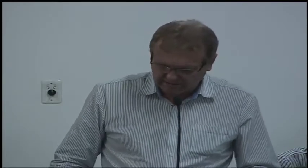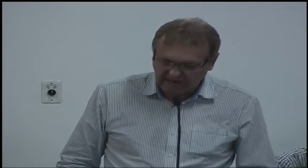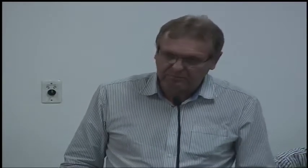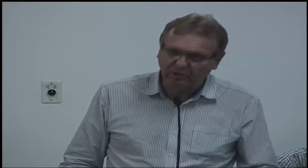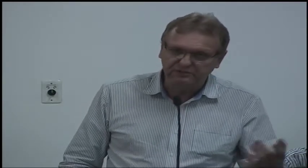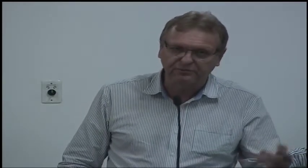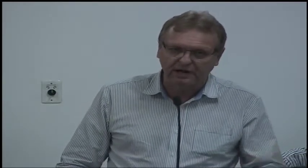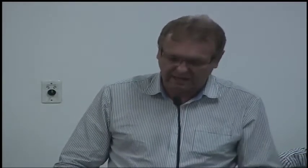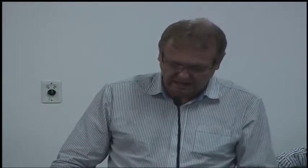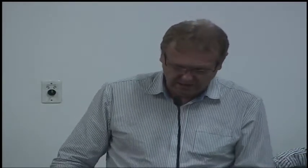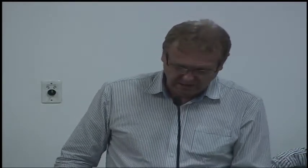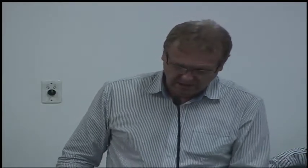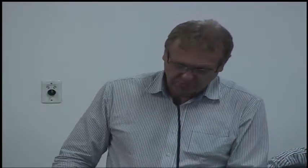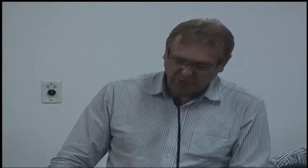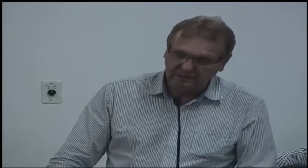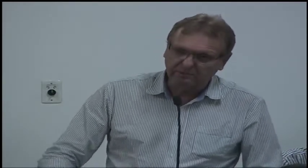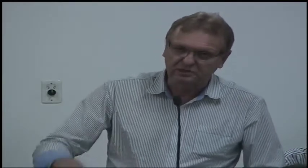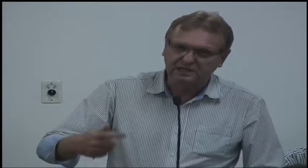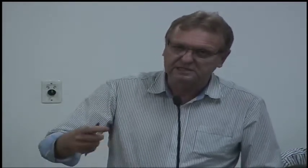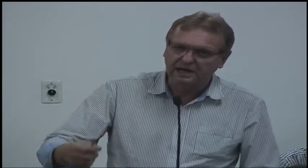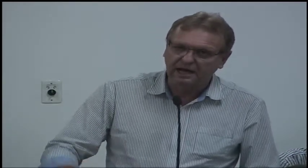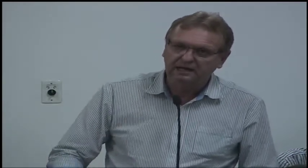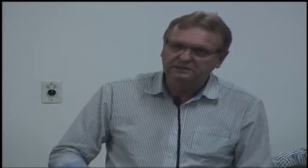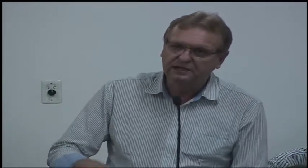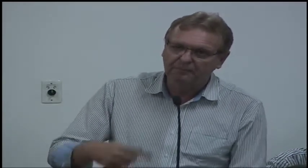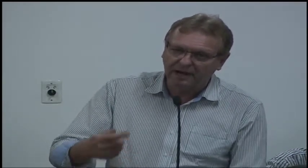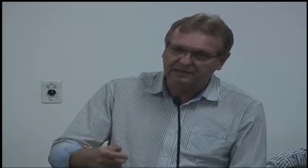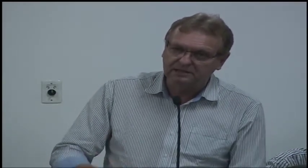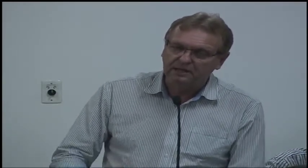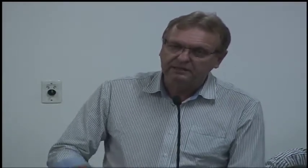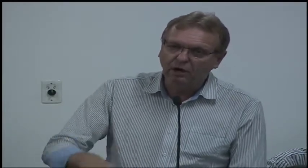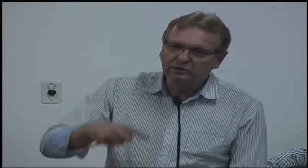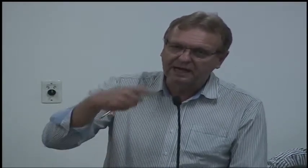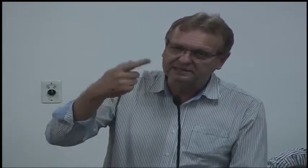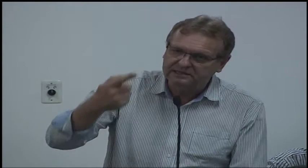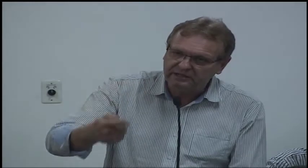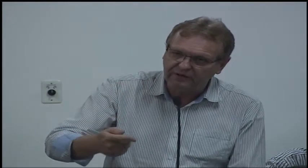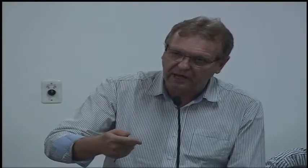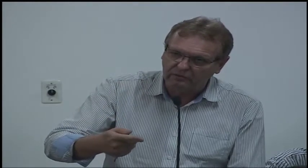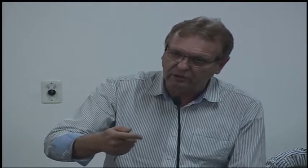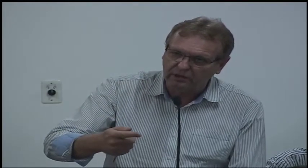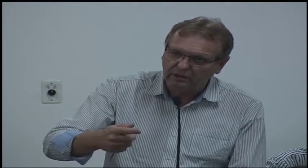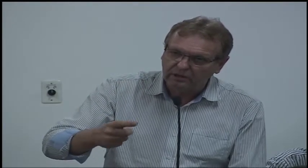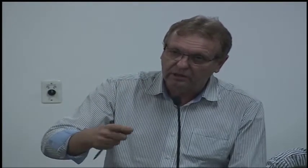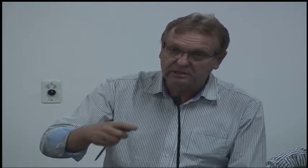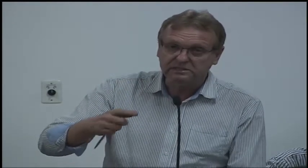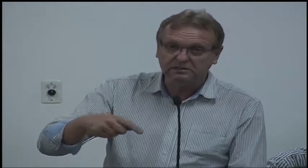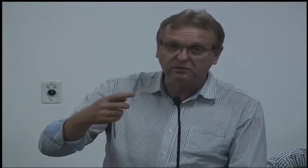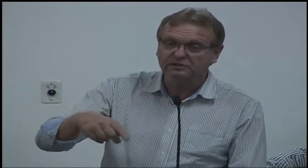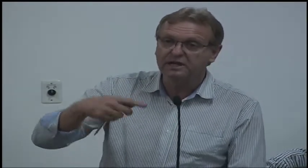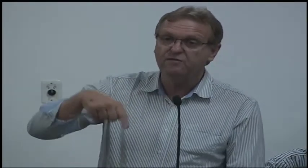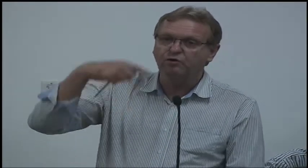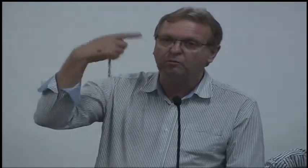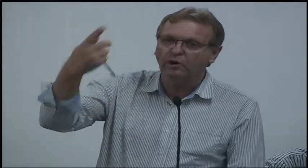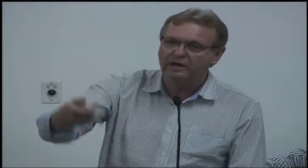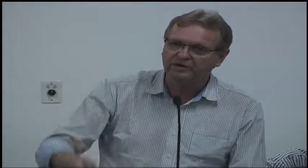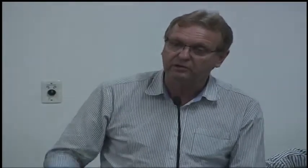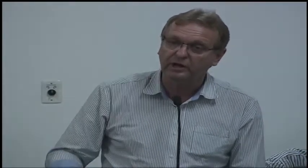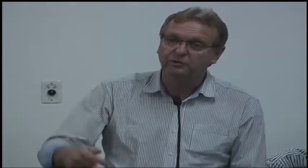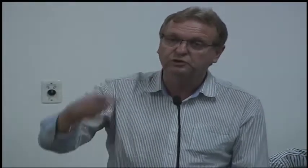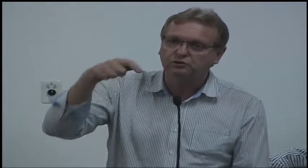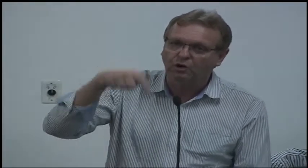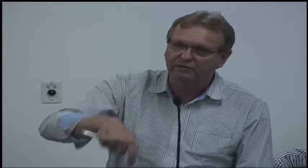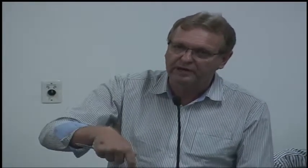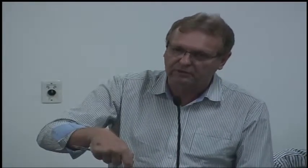pode falar pode processar jamais não nasce vereador esse deus que nem vou morrer